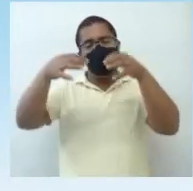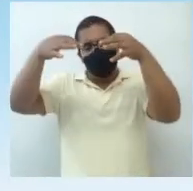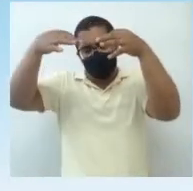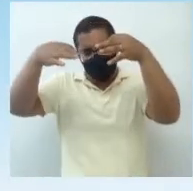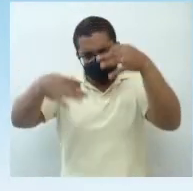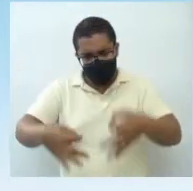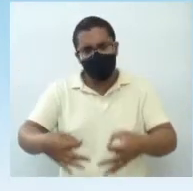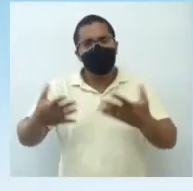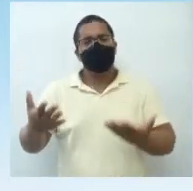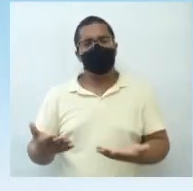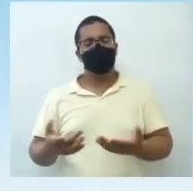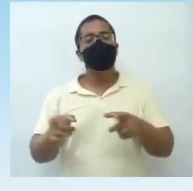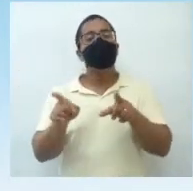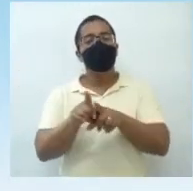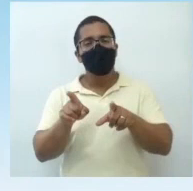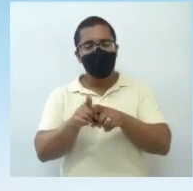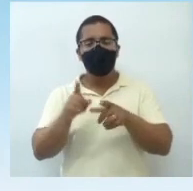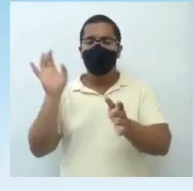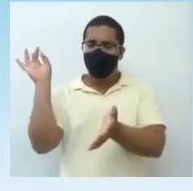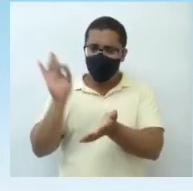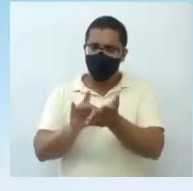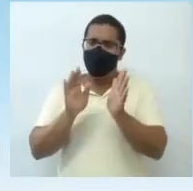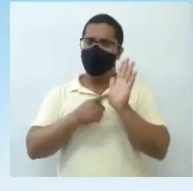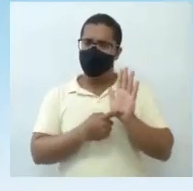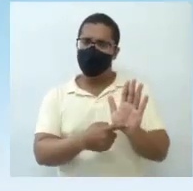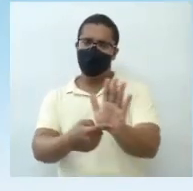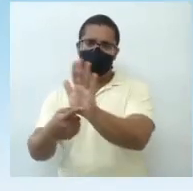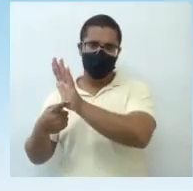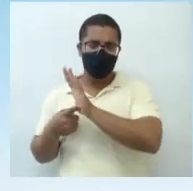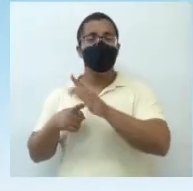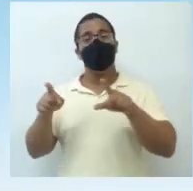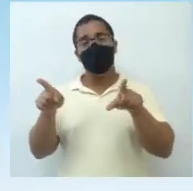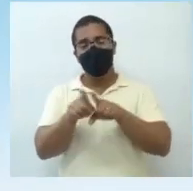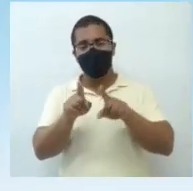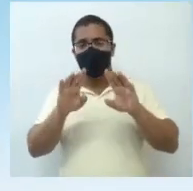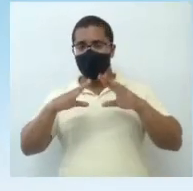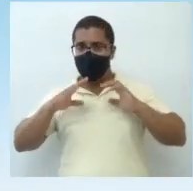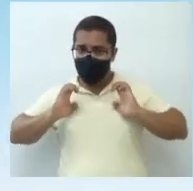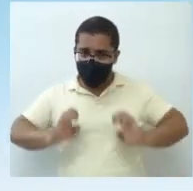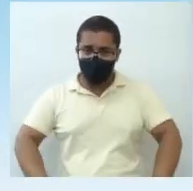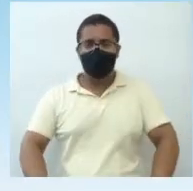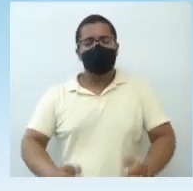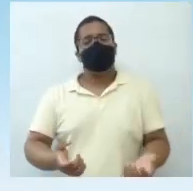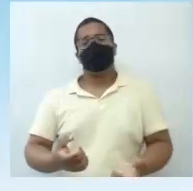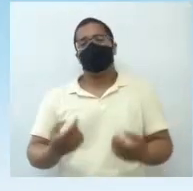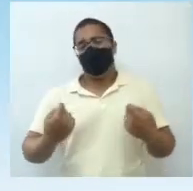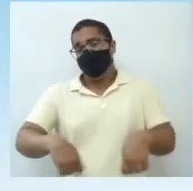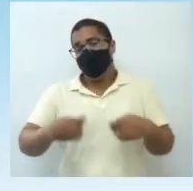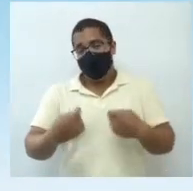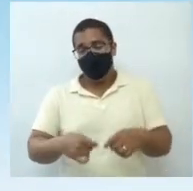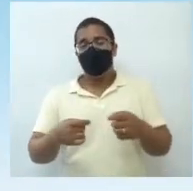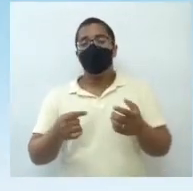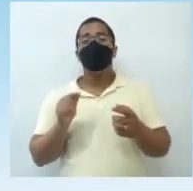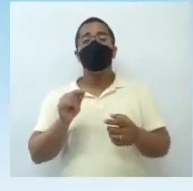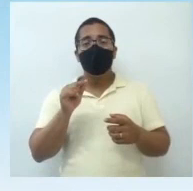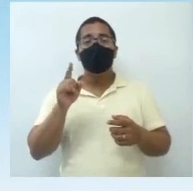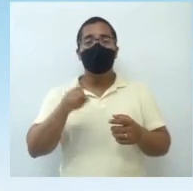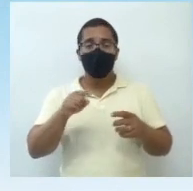que busca traseira a verdade que busca traseira Épica para